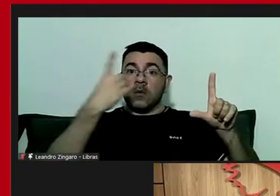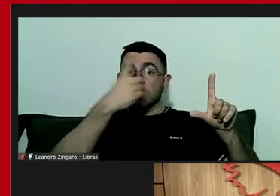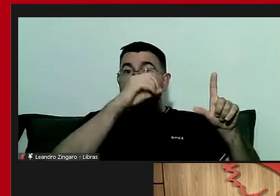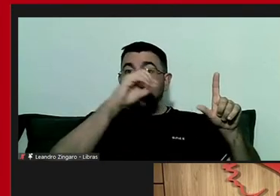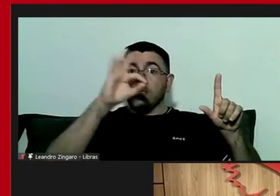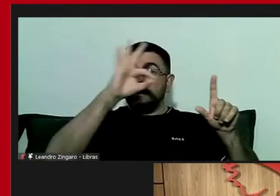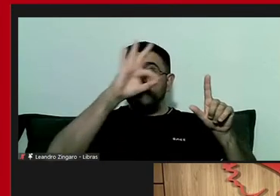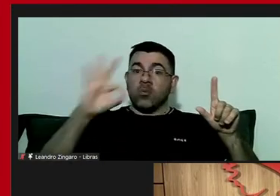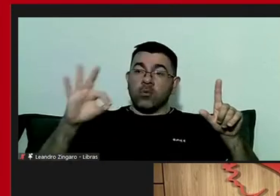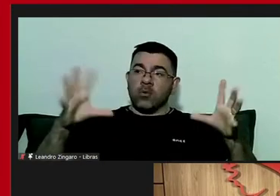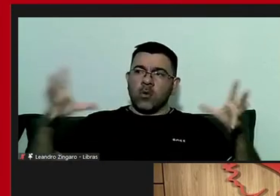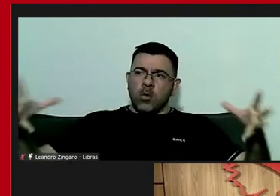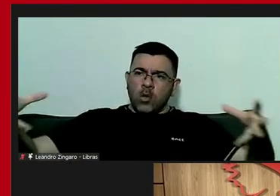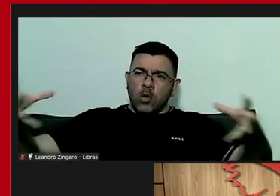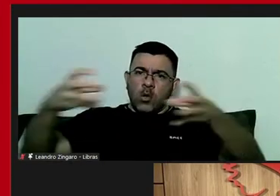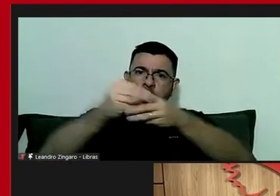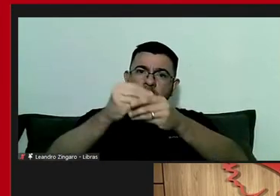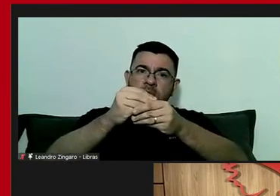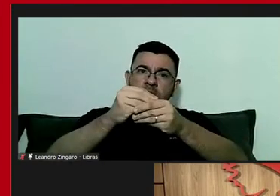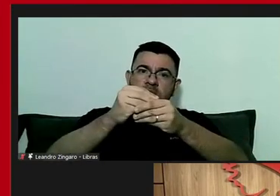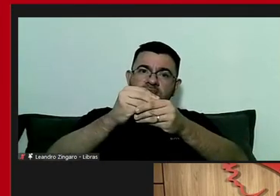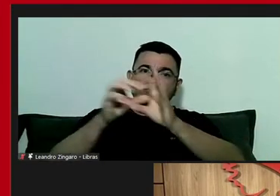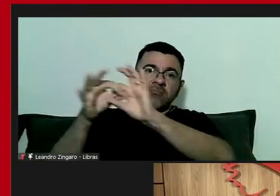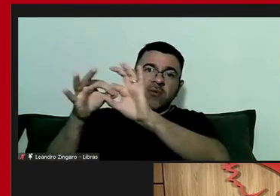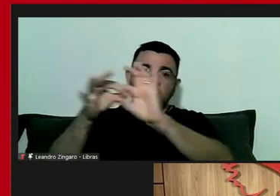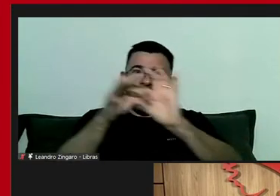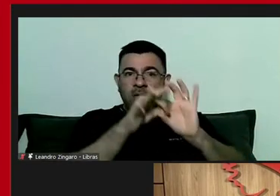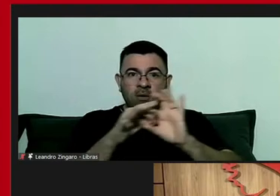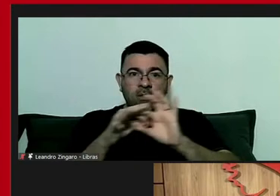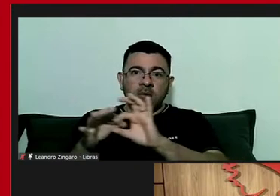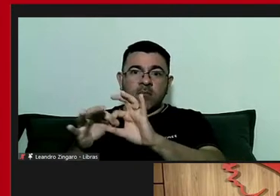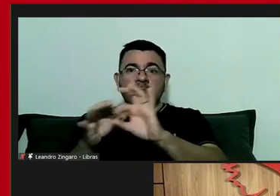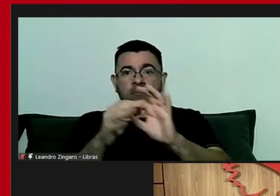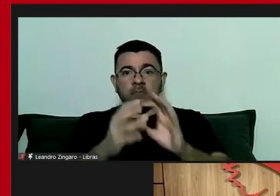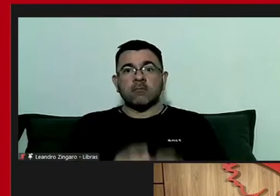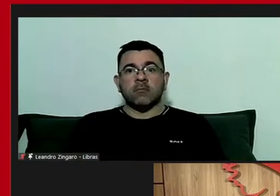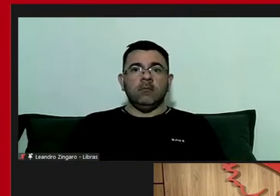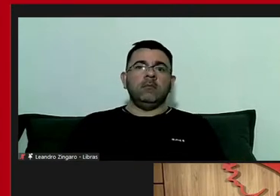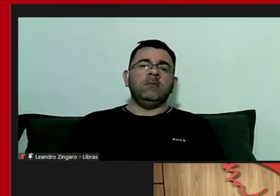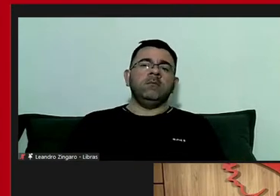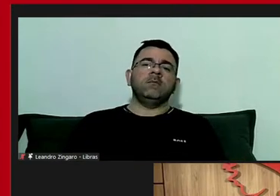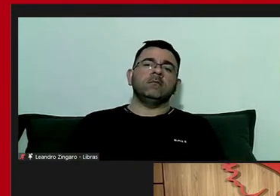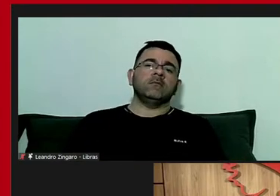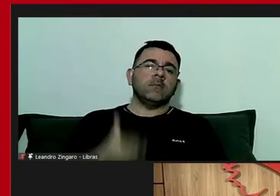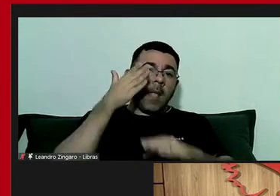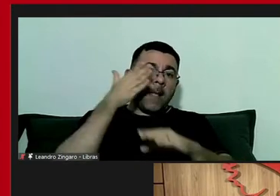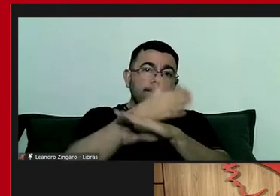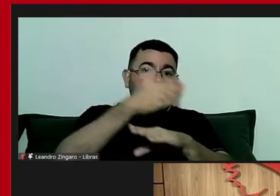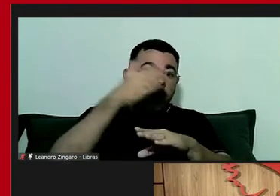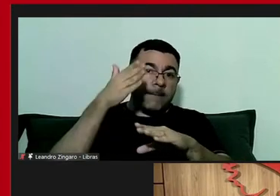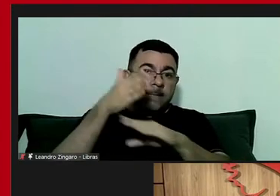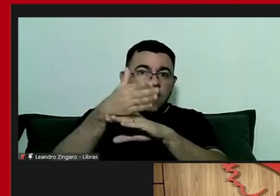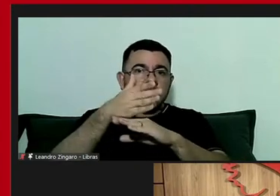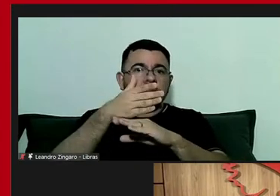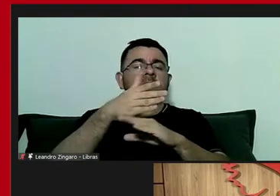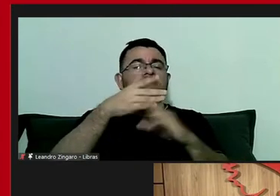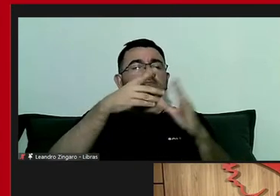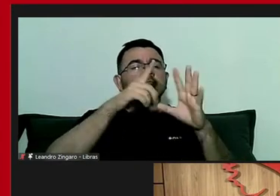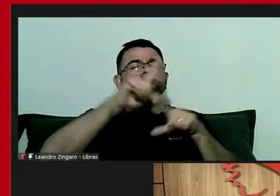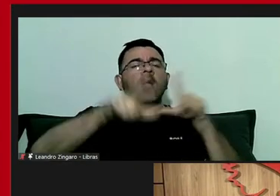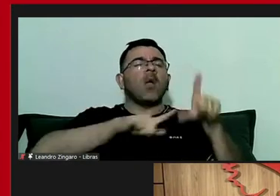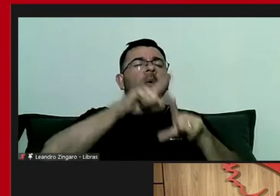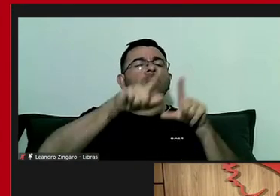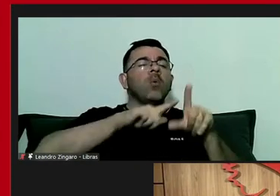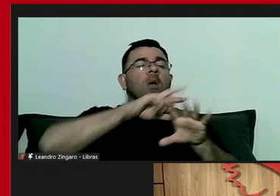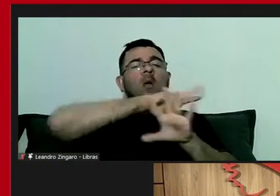conectada e que todos os serviços estão na mesma porta Então se ela quer acessar bata no conecta Recife que lá ela acha Então essa é a